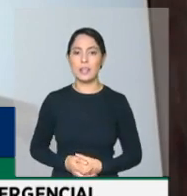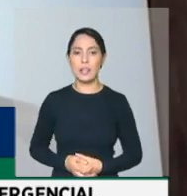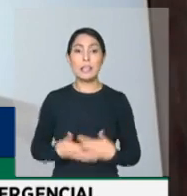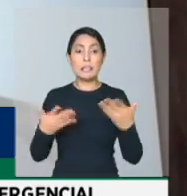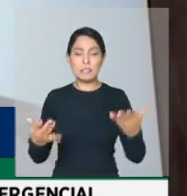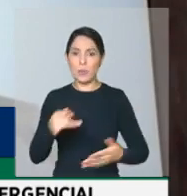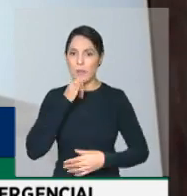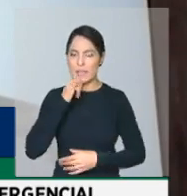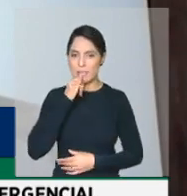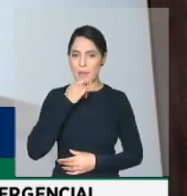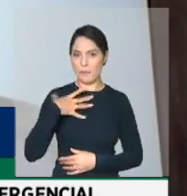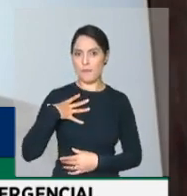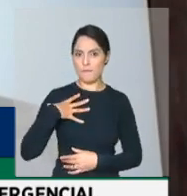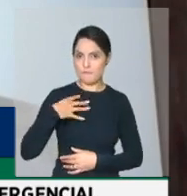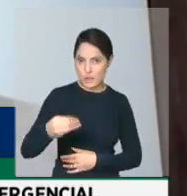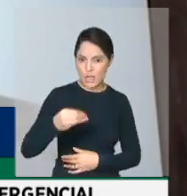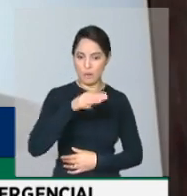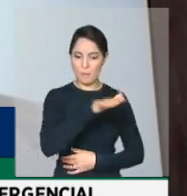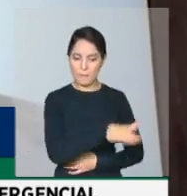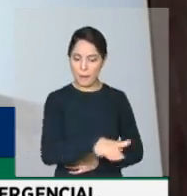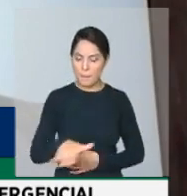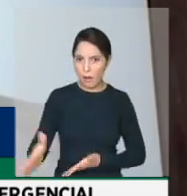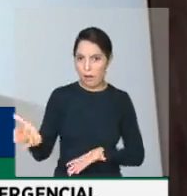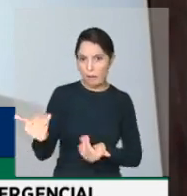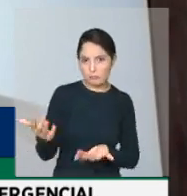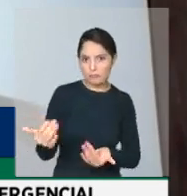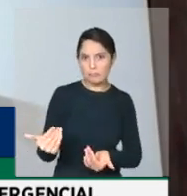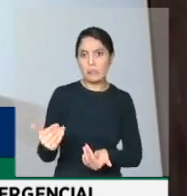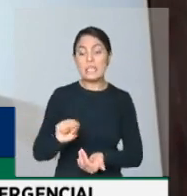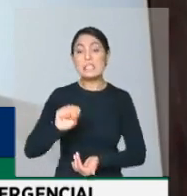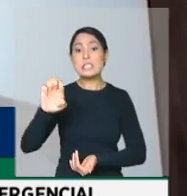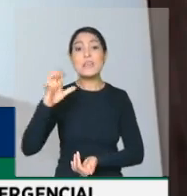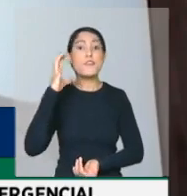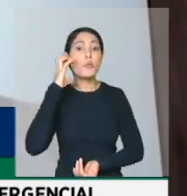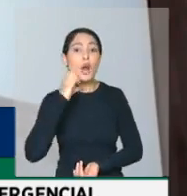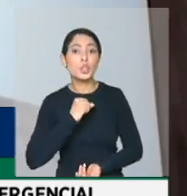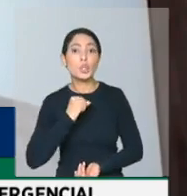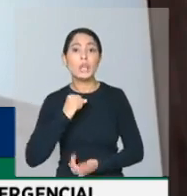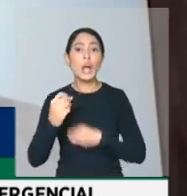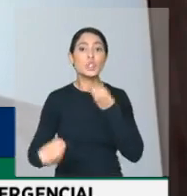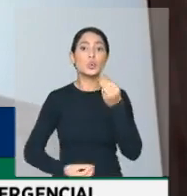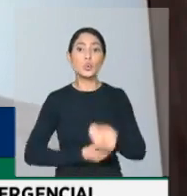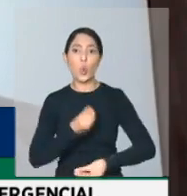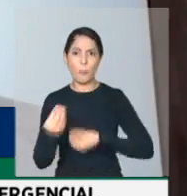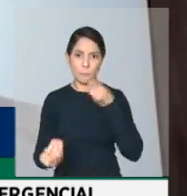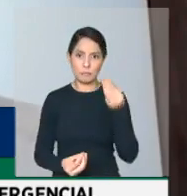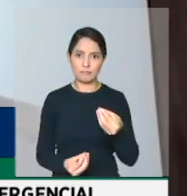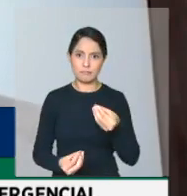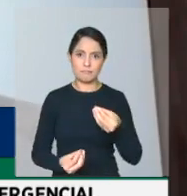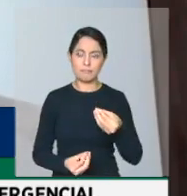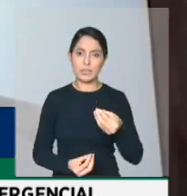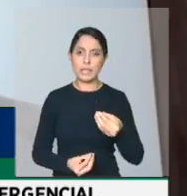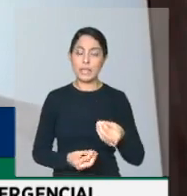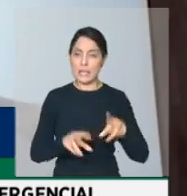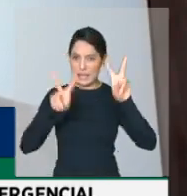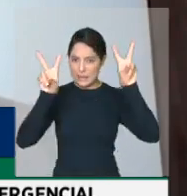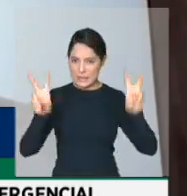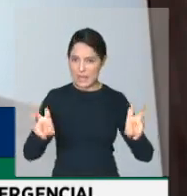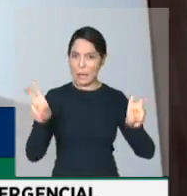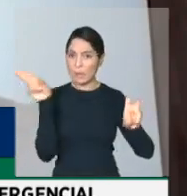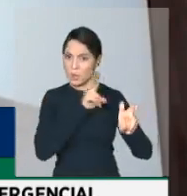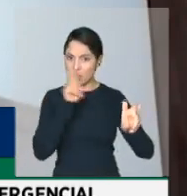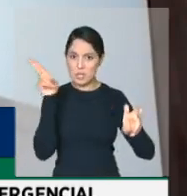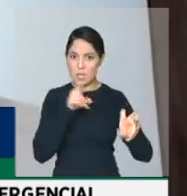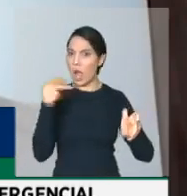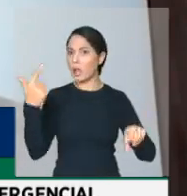adotadas em procedimentos administrativos, no caso do auxílio emergencial não há tempo hábil para tanto. Além das limitações